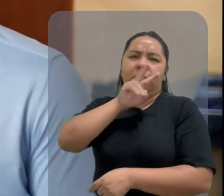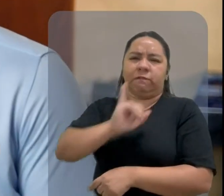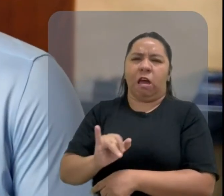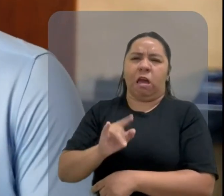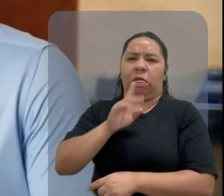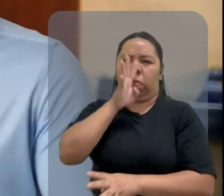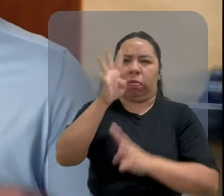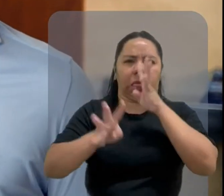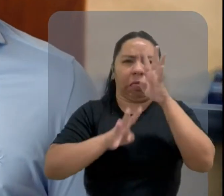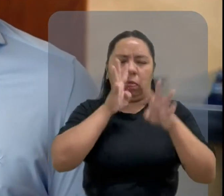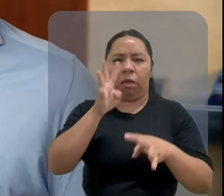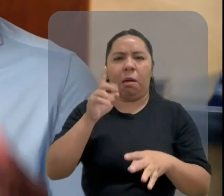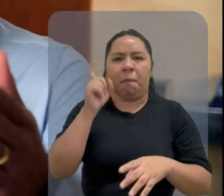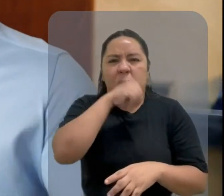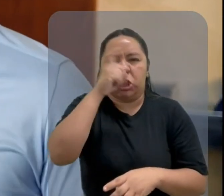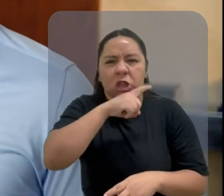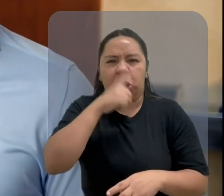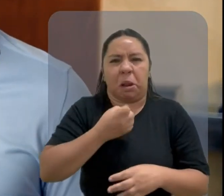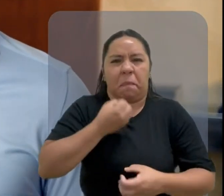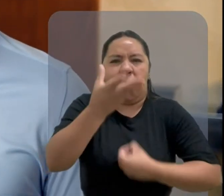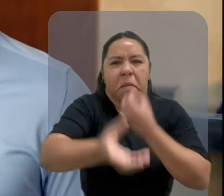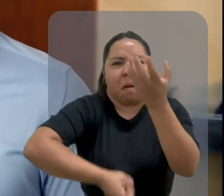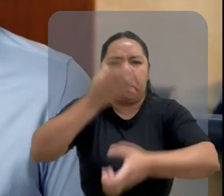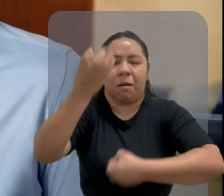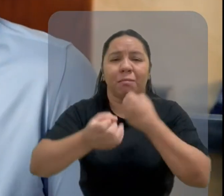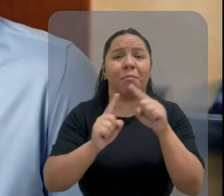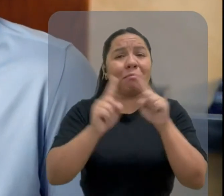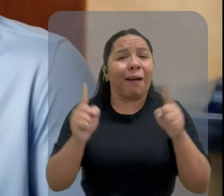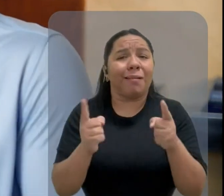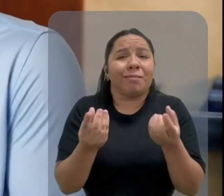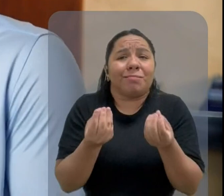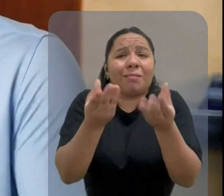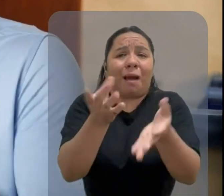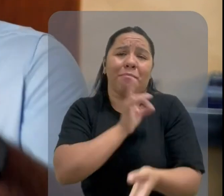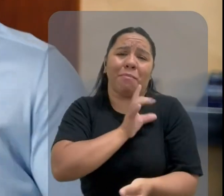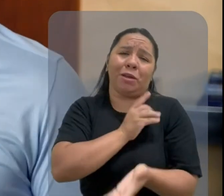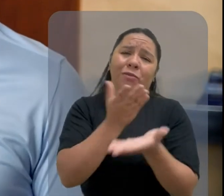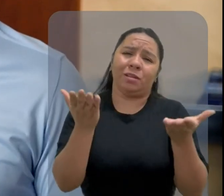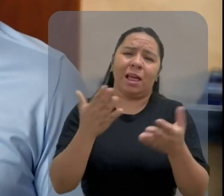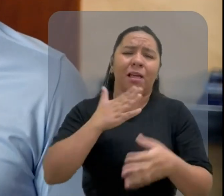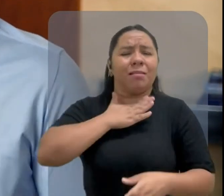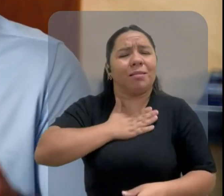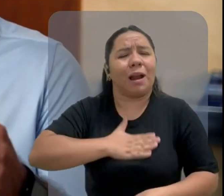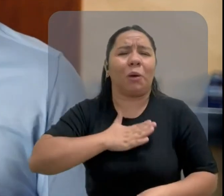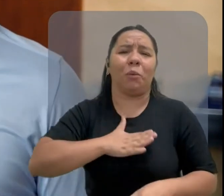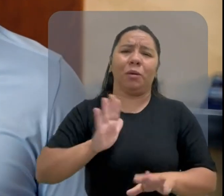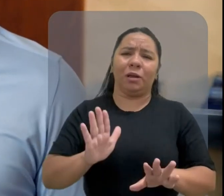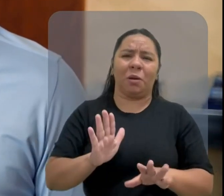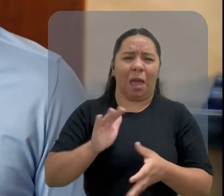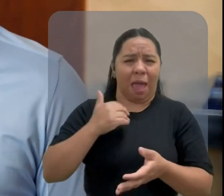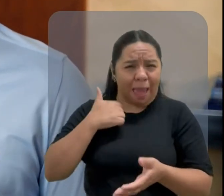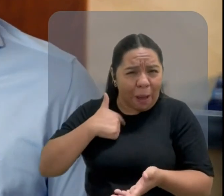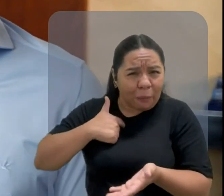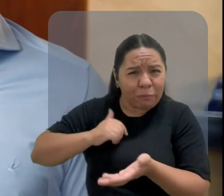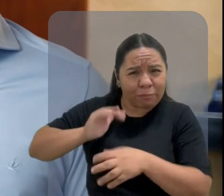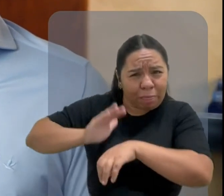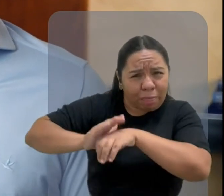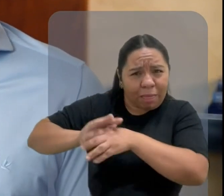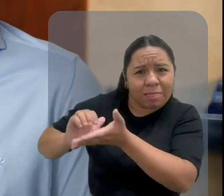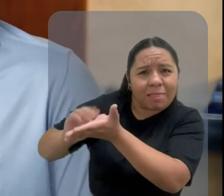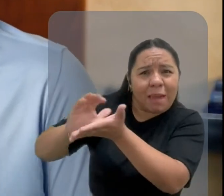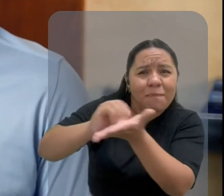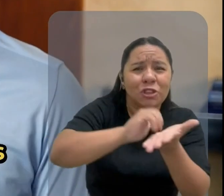vai começar a inventar um monte de mentiras pra permanecer no poder. Eles só querem botar medo em você. Fiquem tranquilos. Não vou